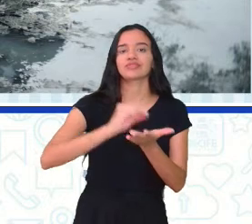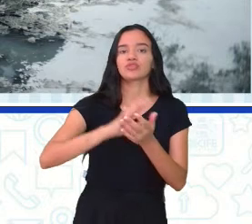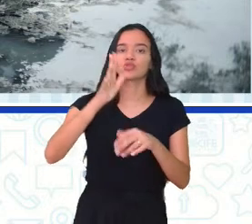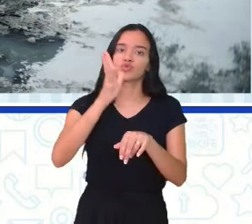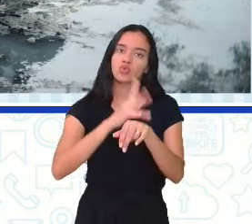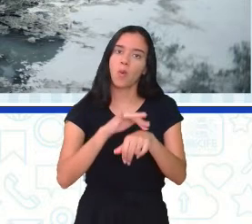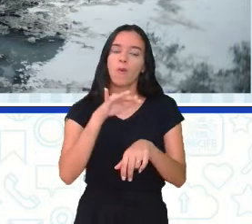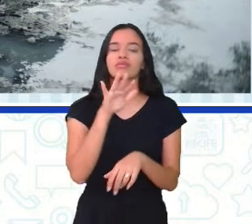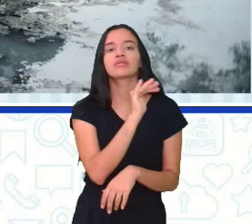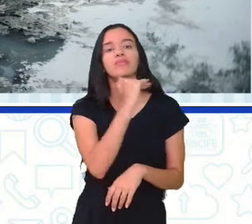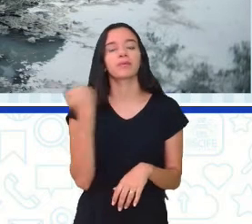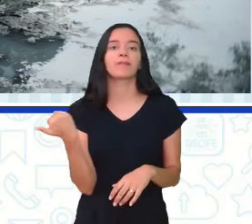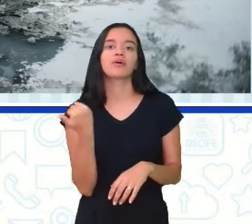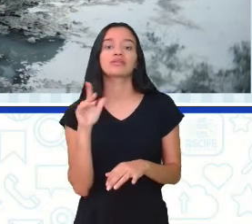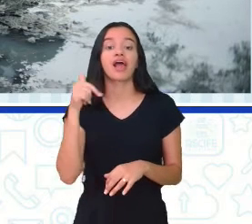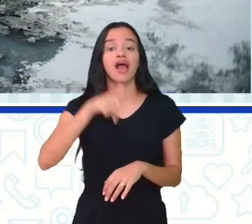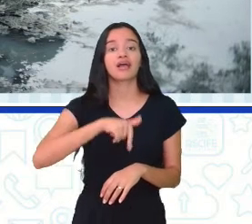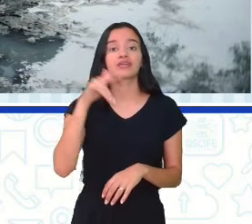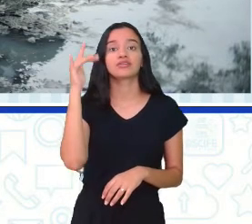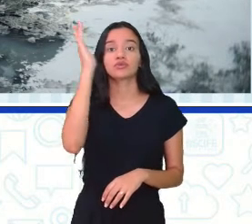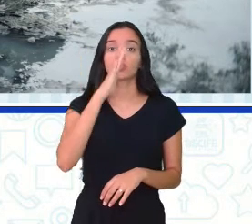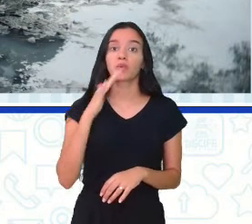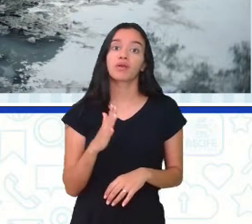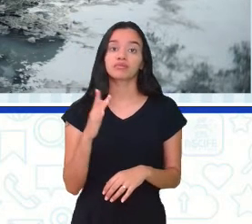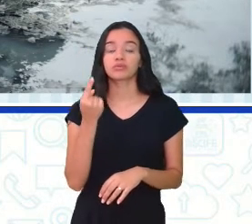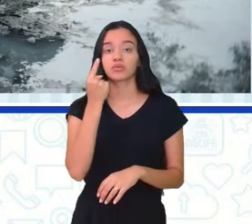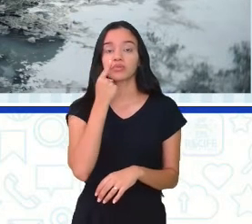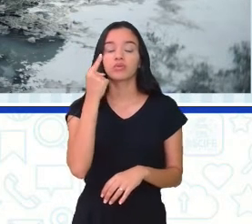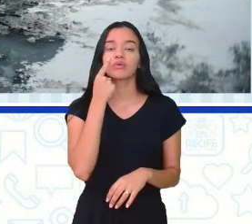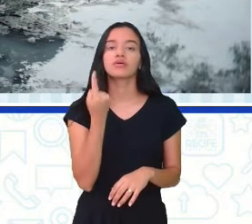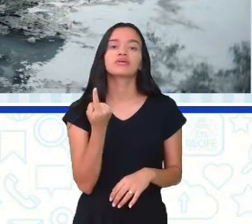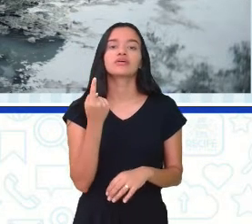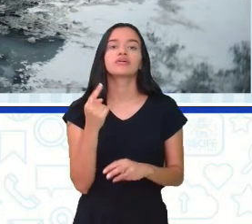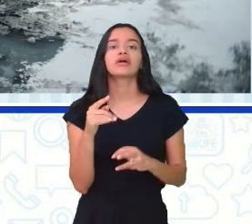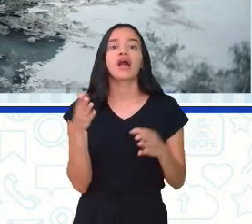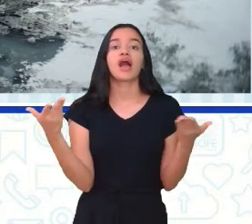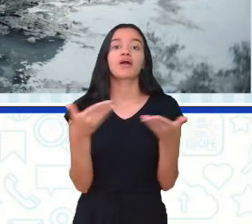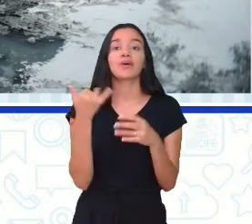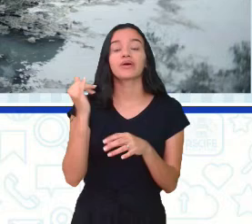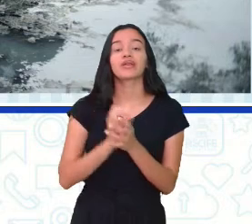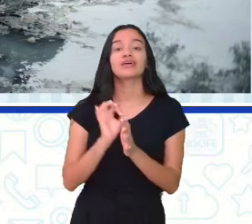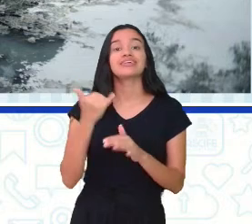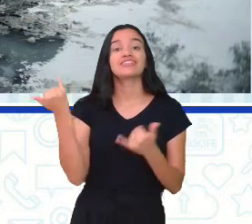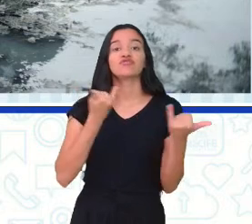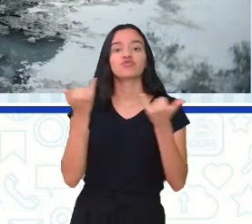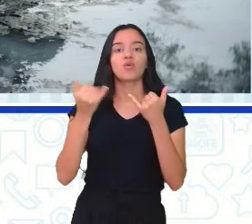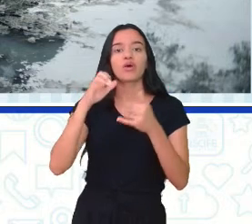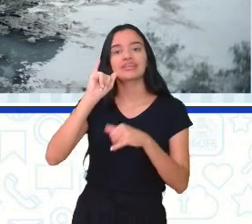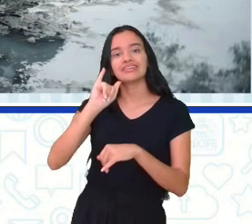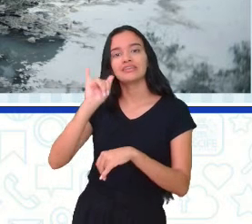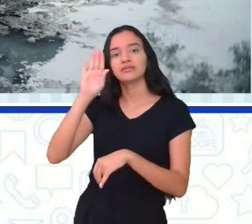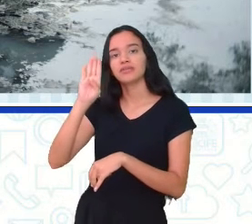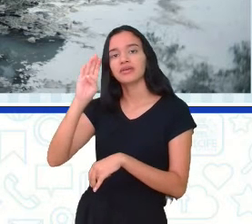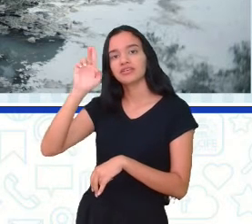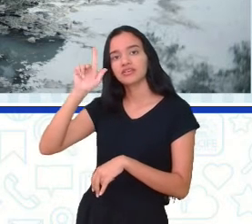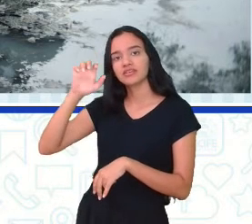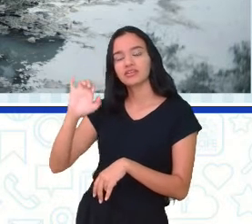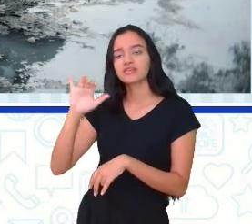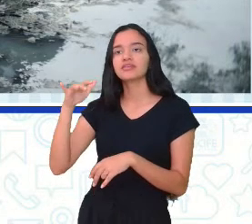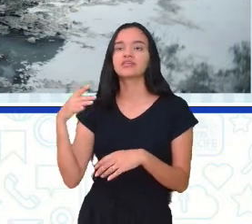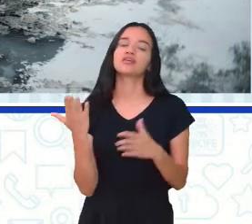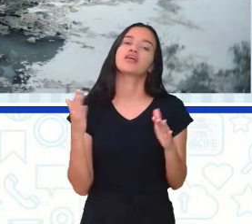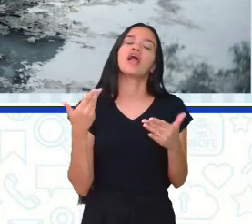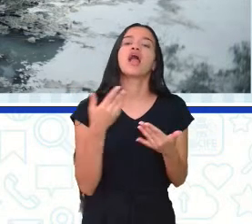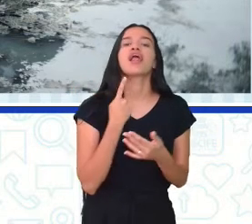doença e morte. Então, no Brasil, ó, fontes do IBGE, né? A fonte é o IBGE. Domicílios com